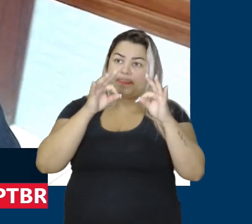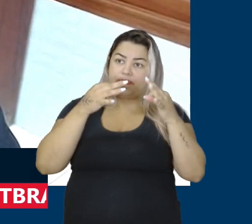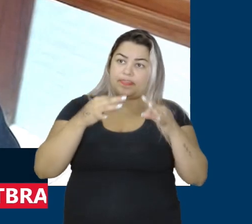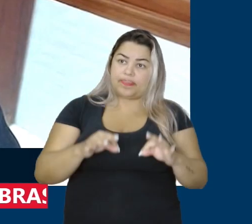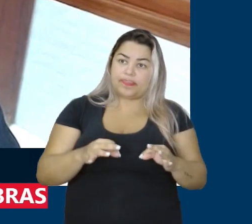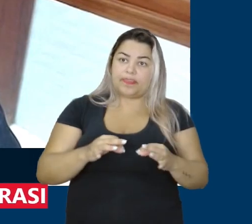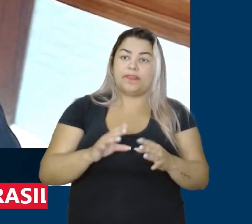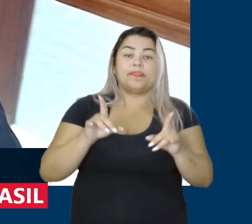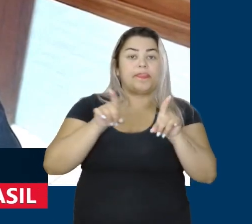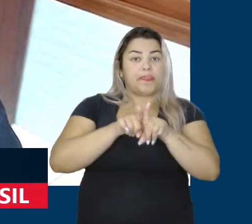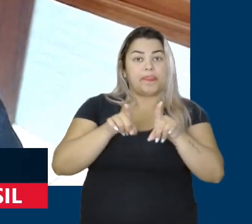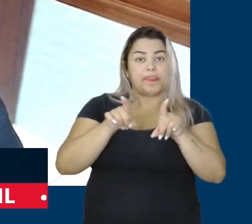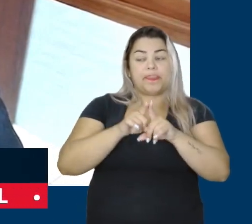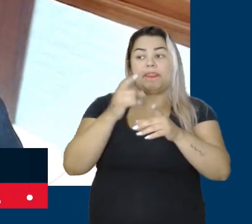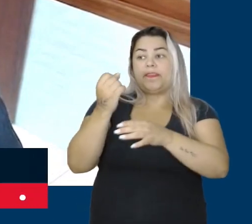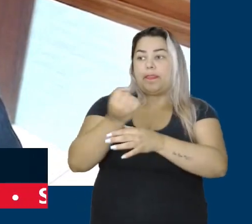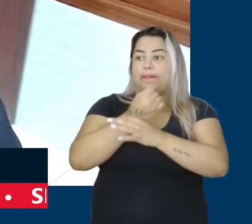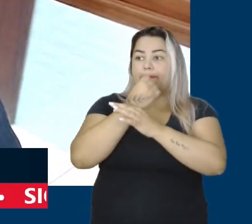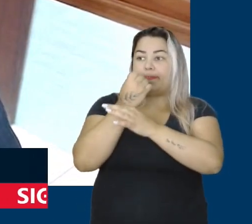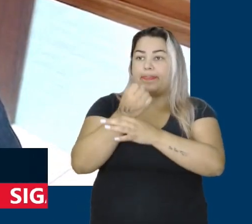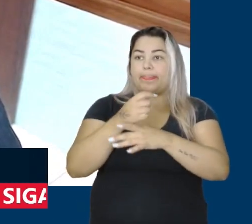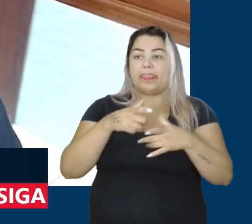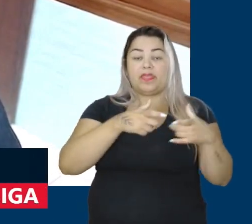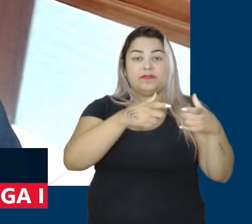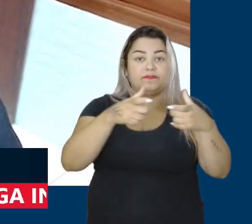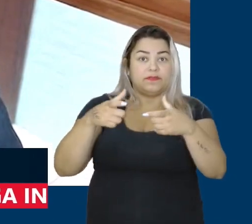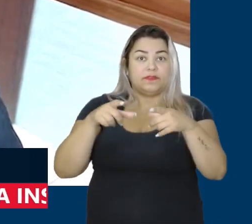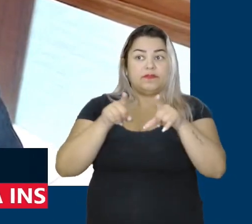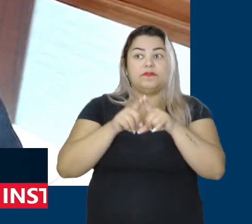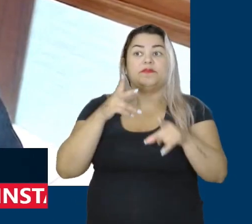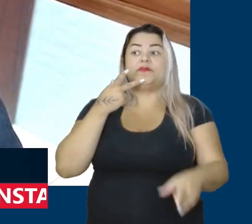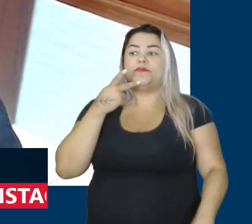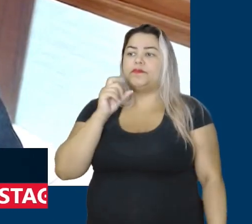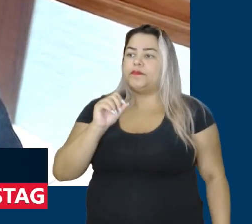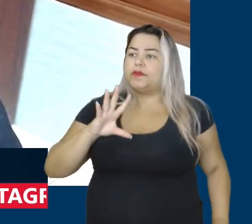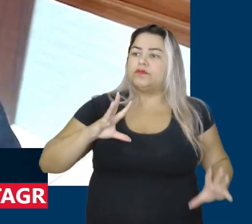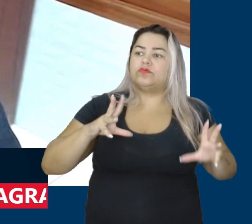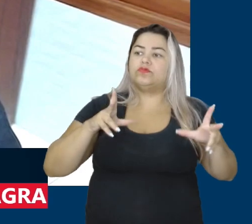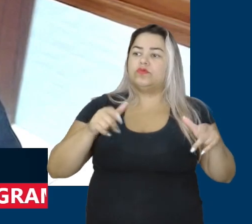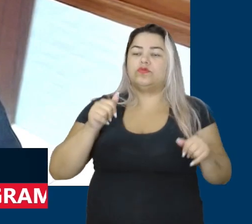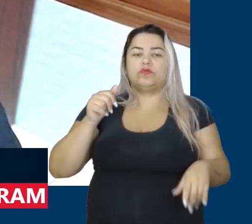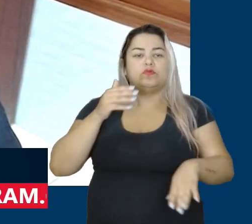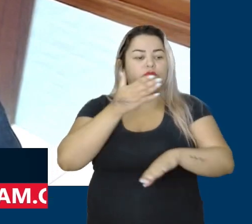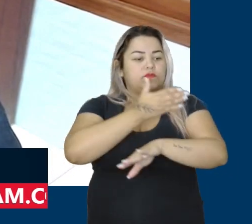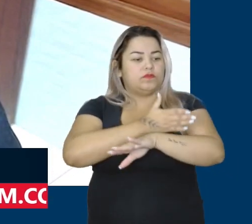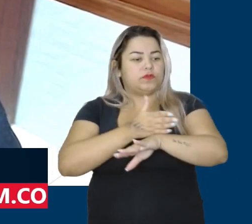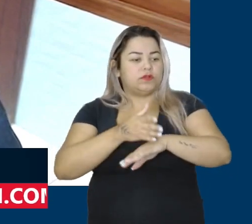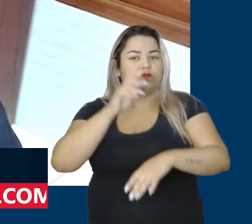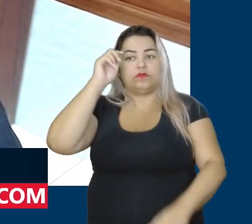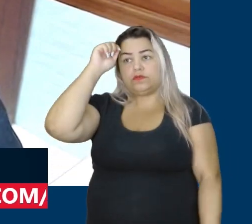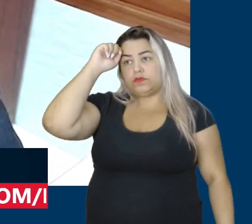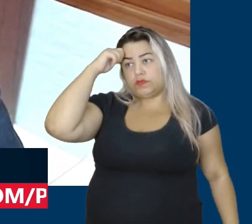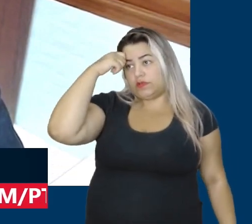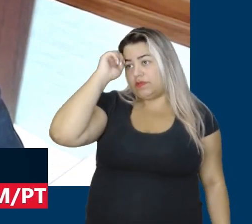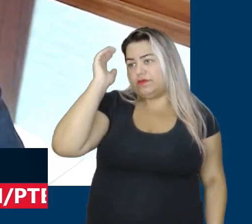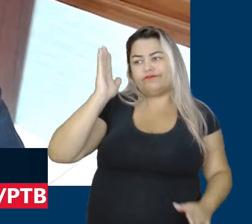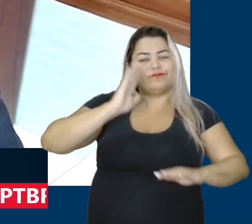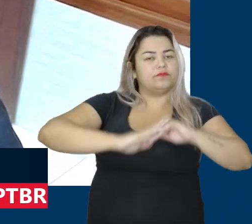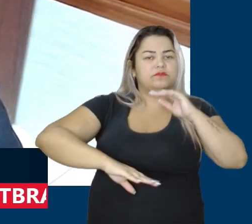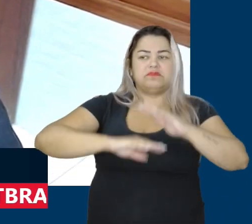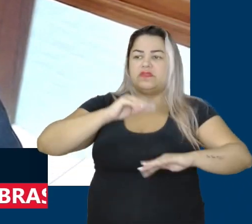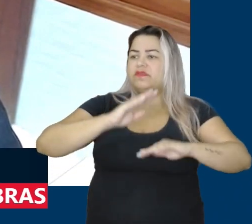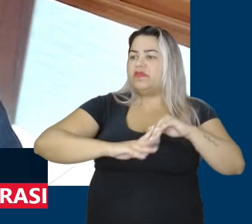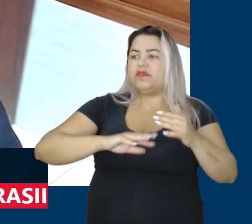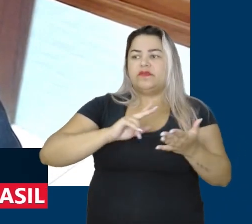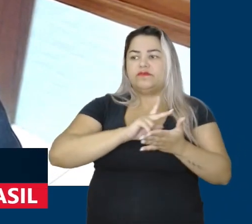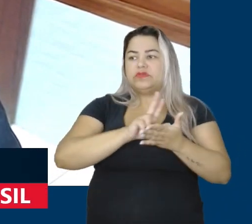também, assegurando o espaço para todos, brancos, negros, negras,